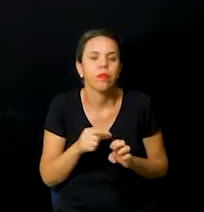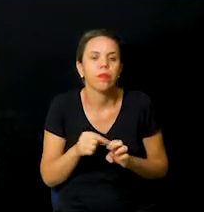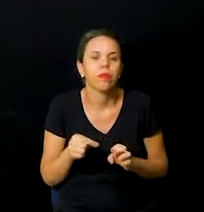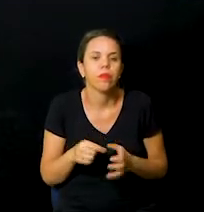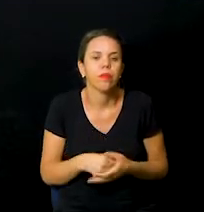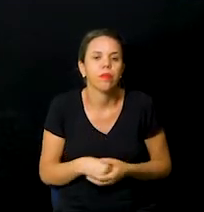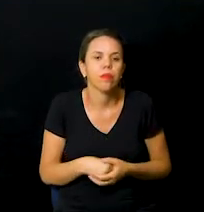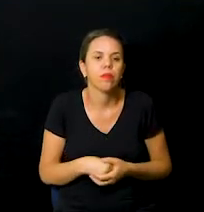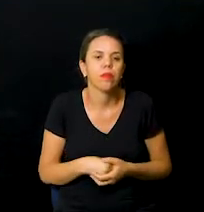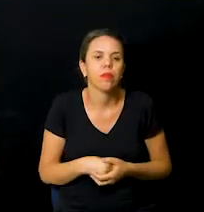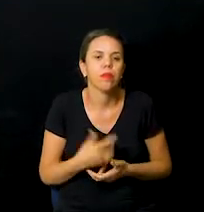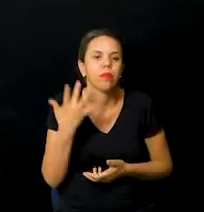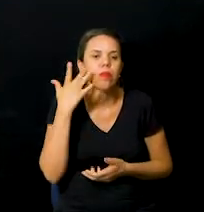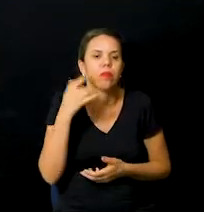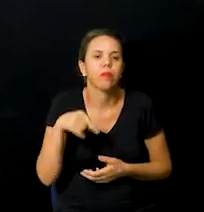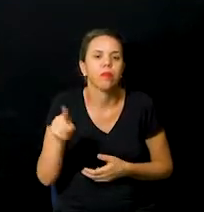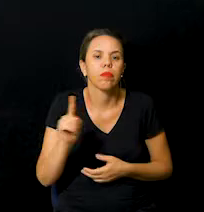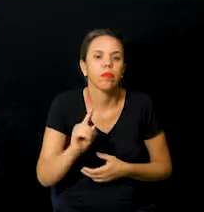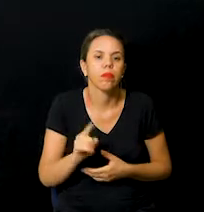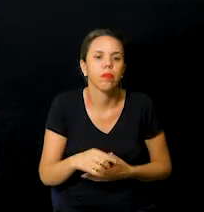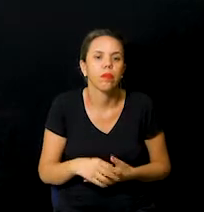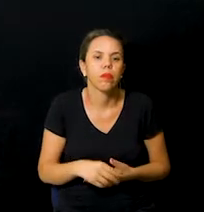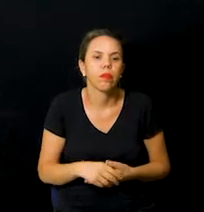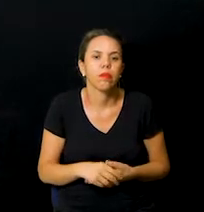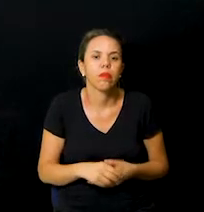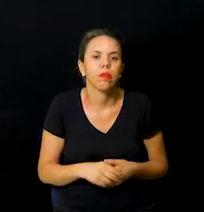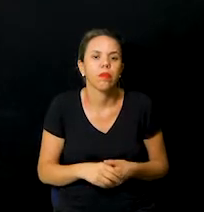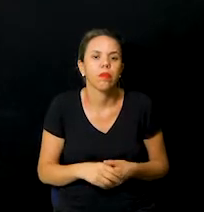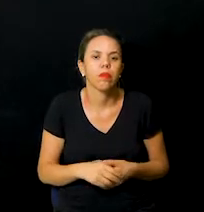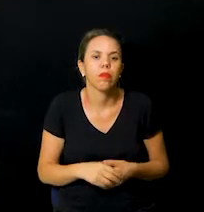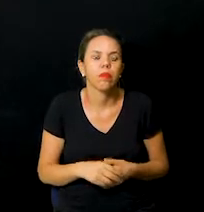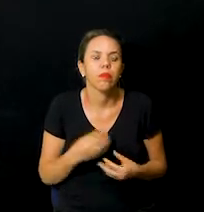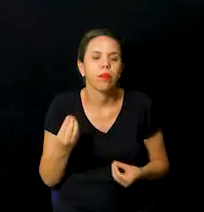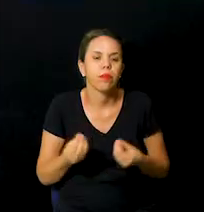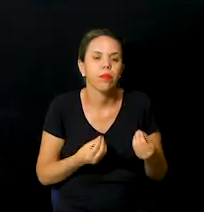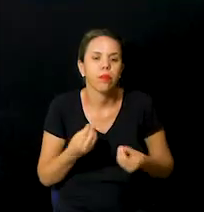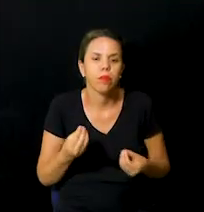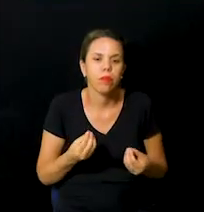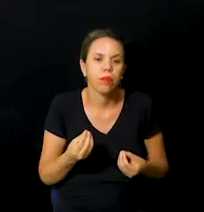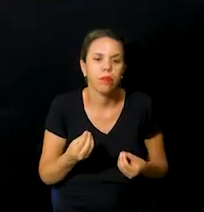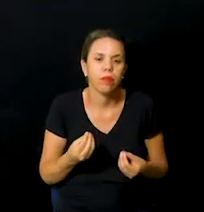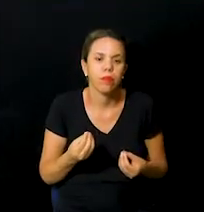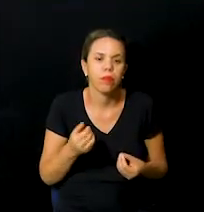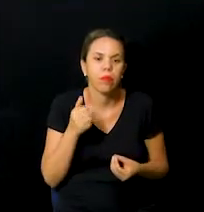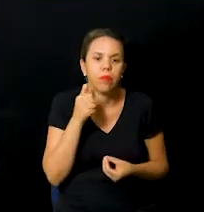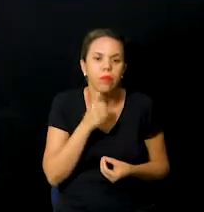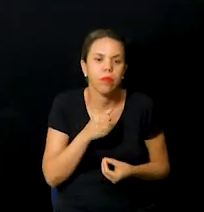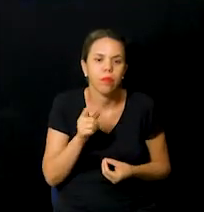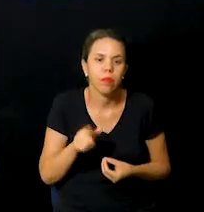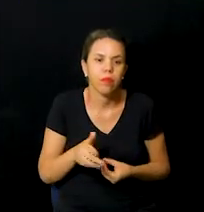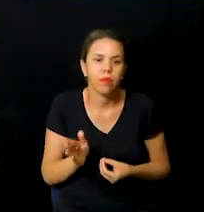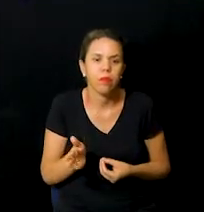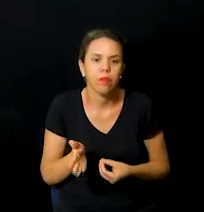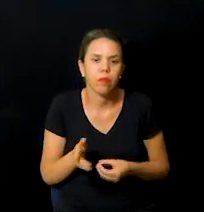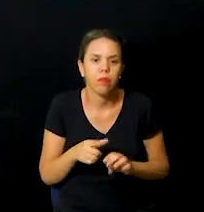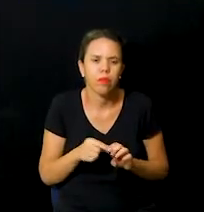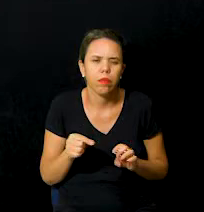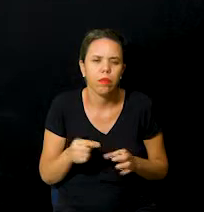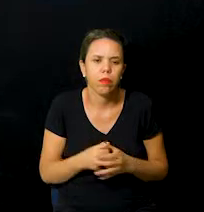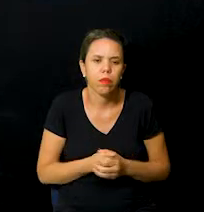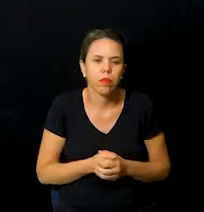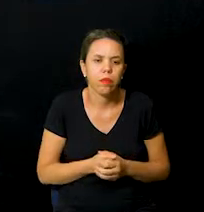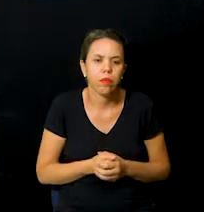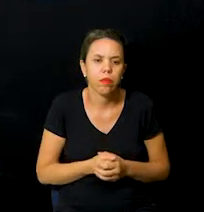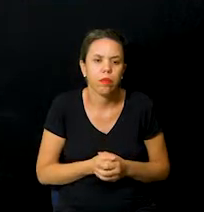quero empreender, mas eu não sei para onde ir? Como a nossa mulher é aquela que